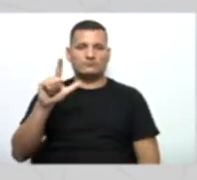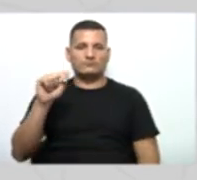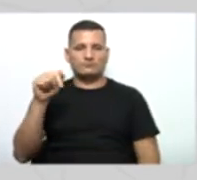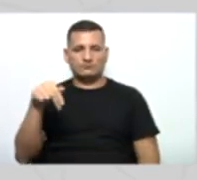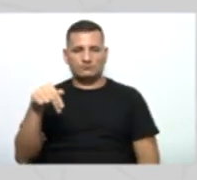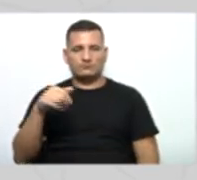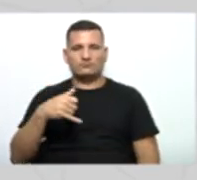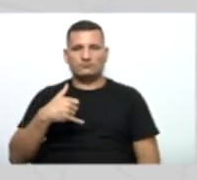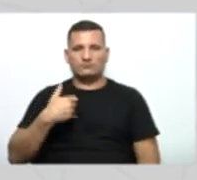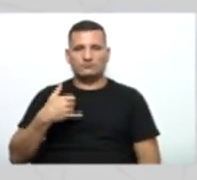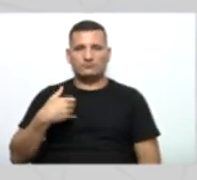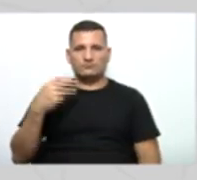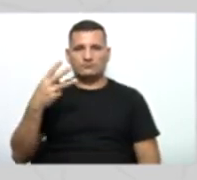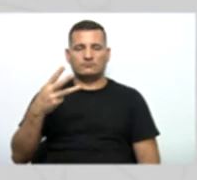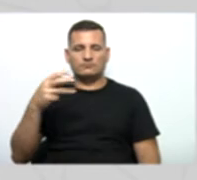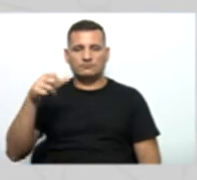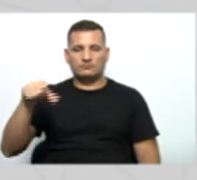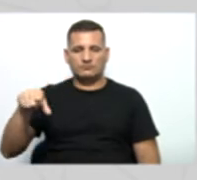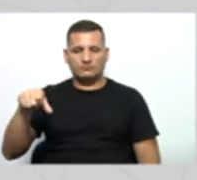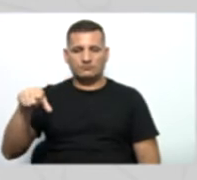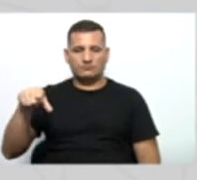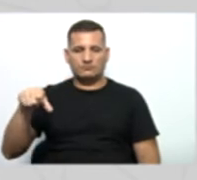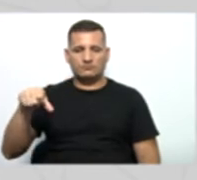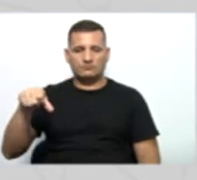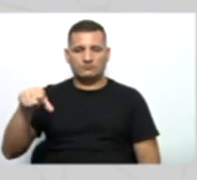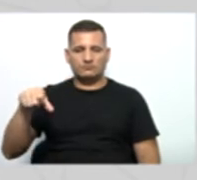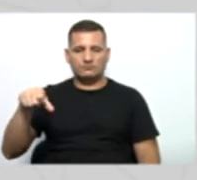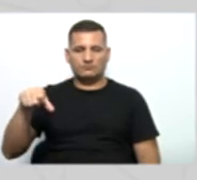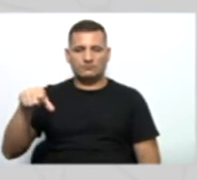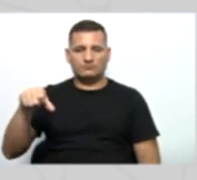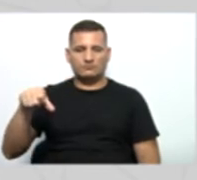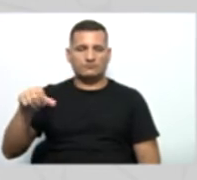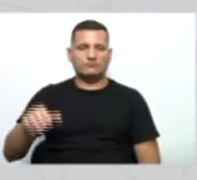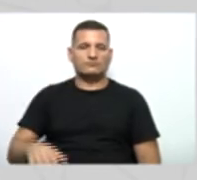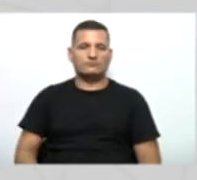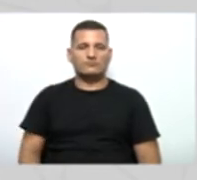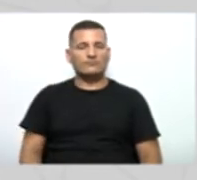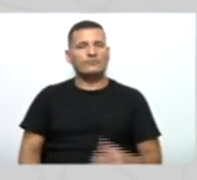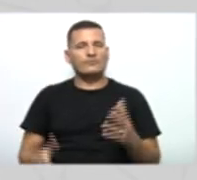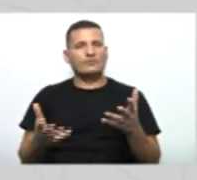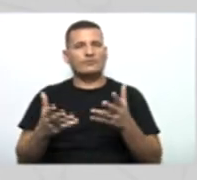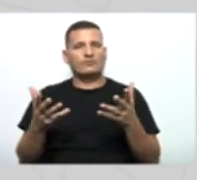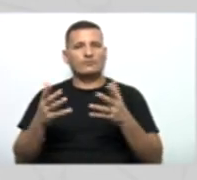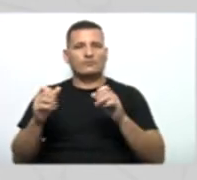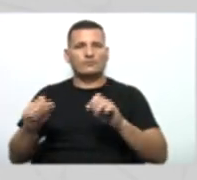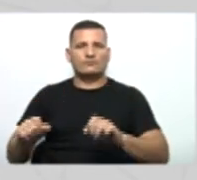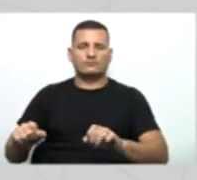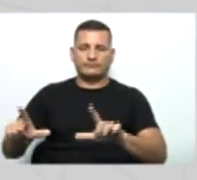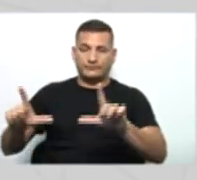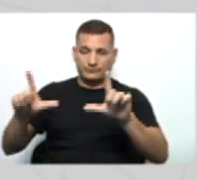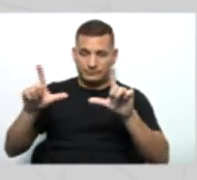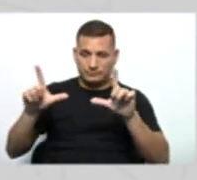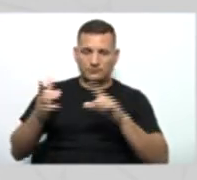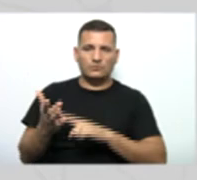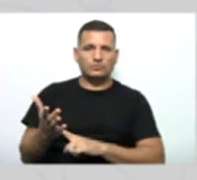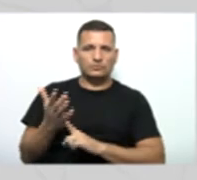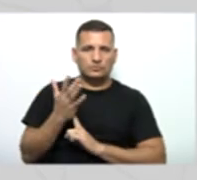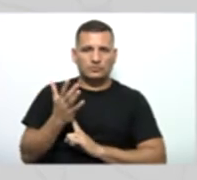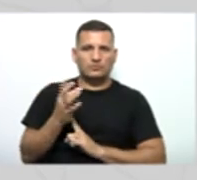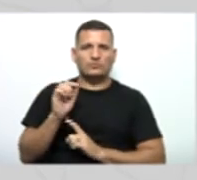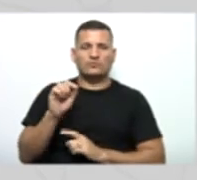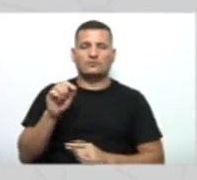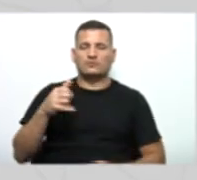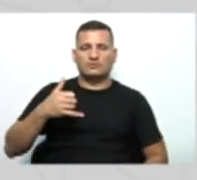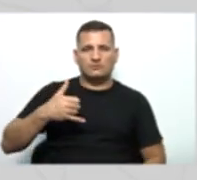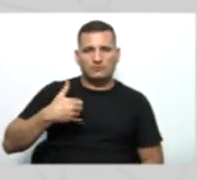idade 39. Agora, eu quero tentar mostrar para o usuário na tela cada uma dessas